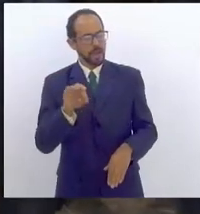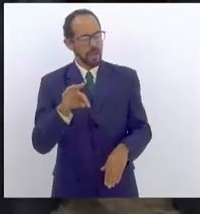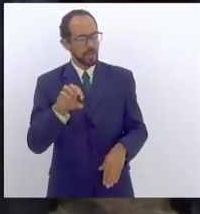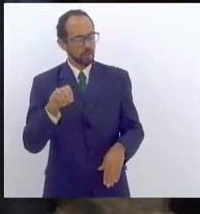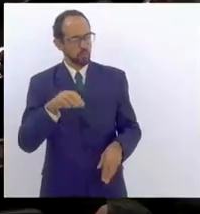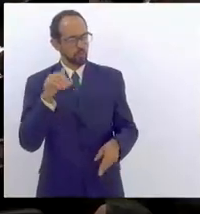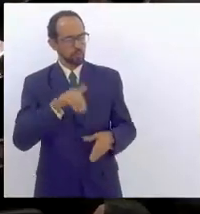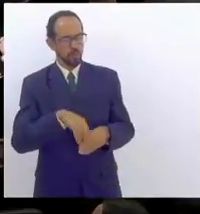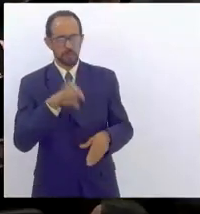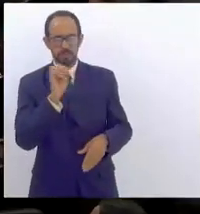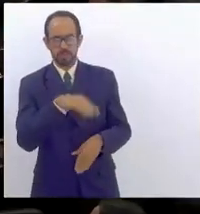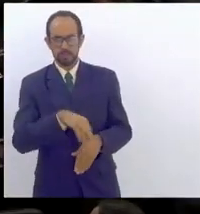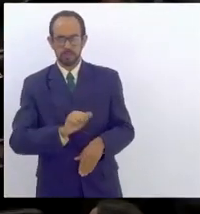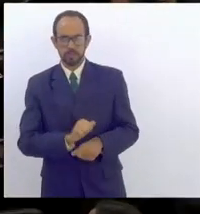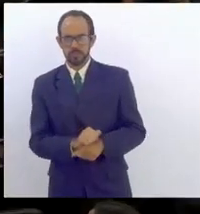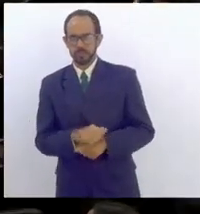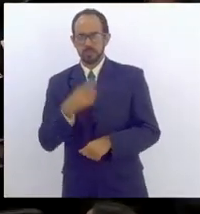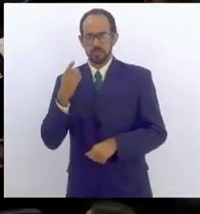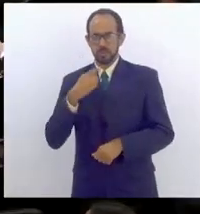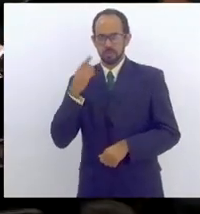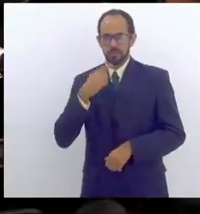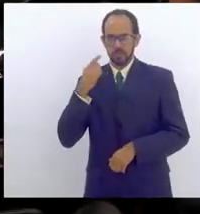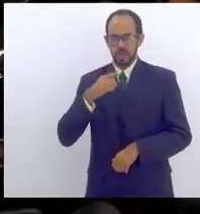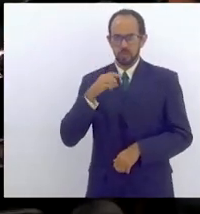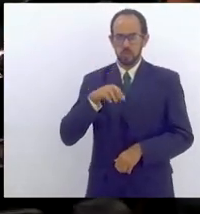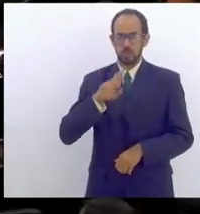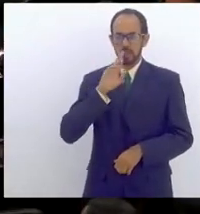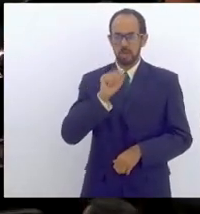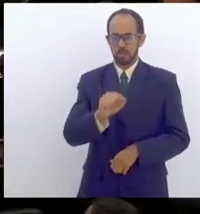sim. Deputado Rodrigo Amorim.